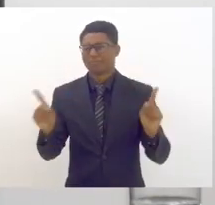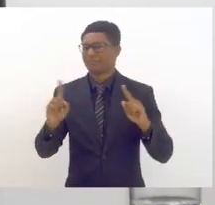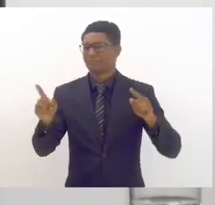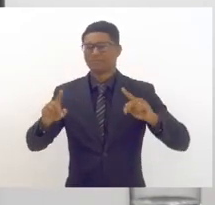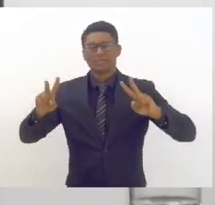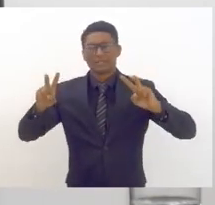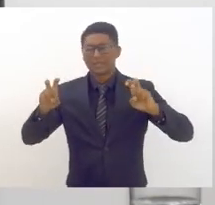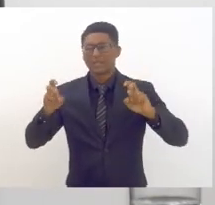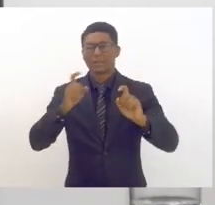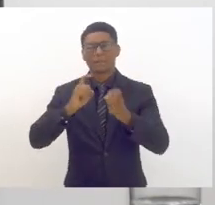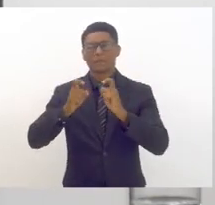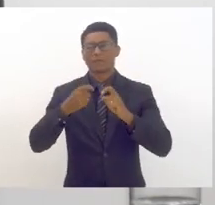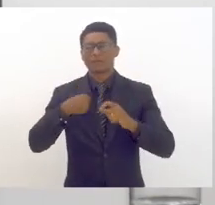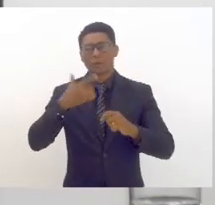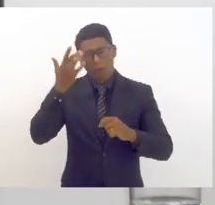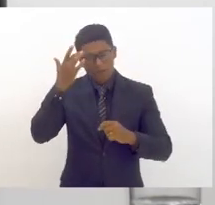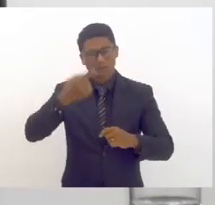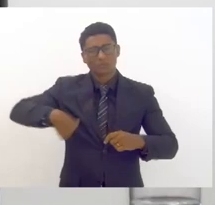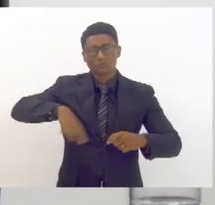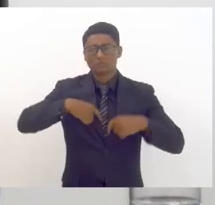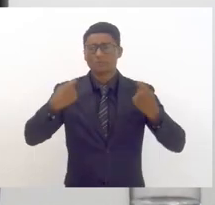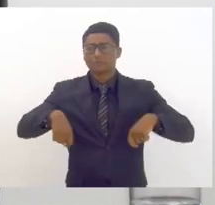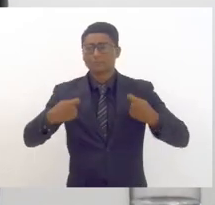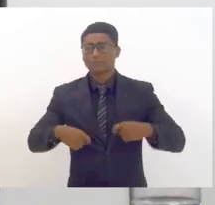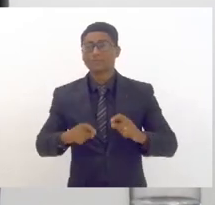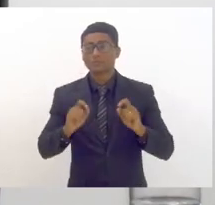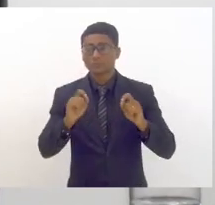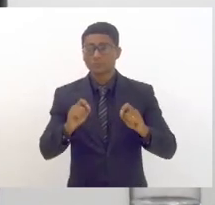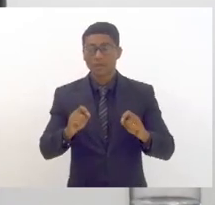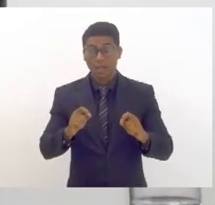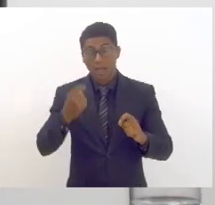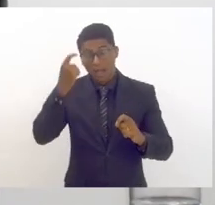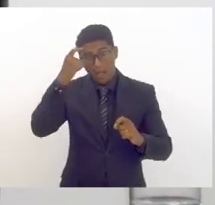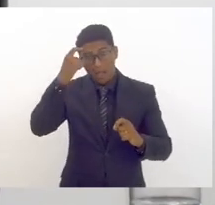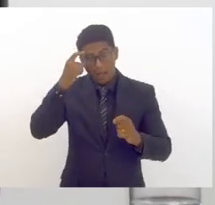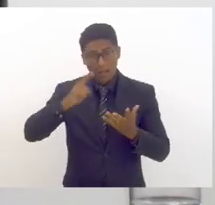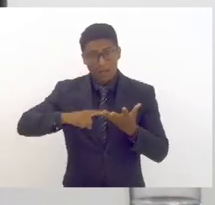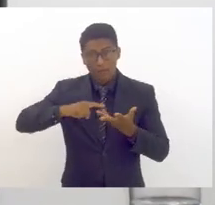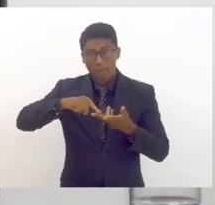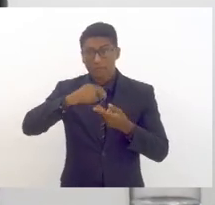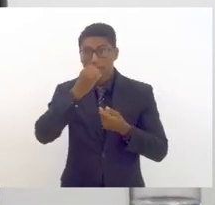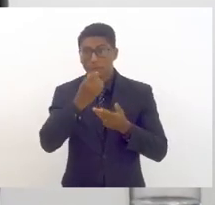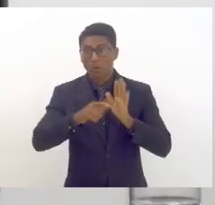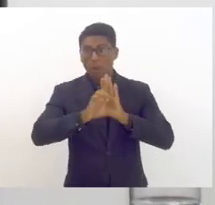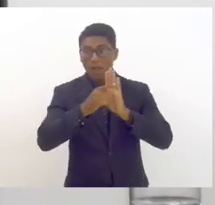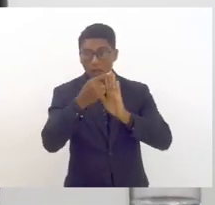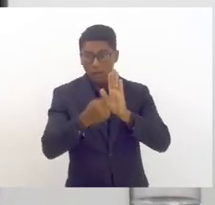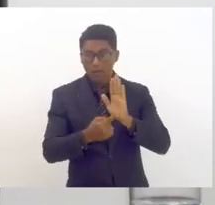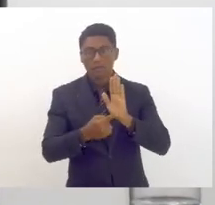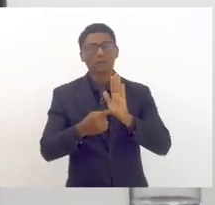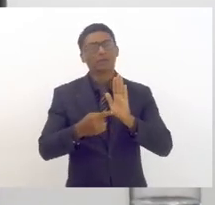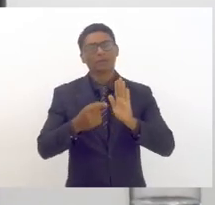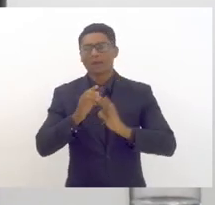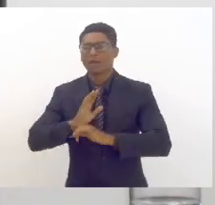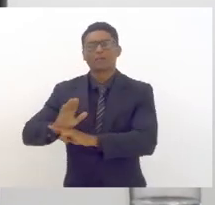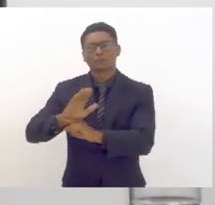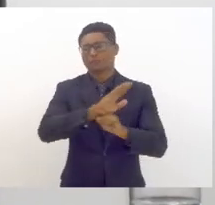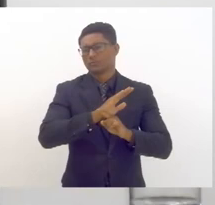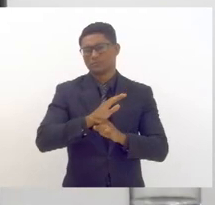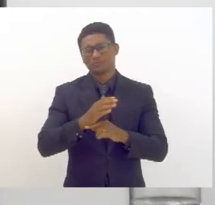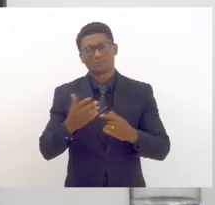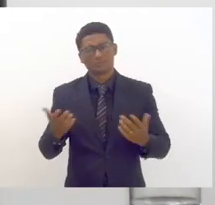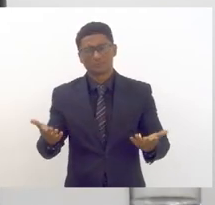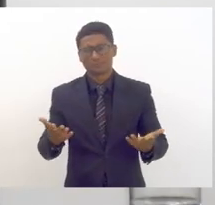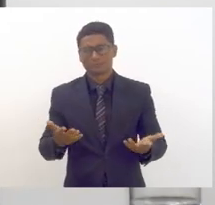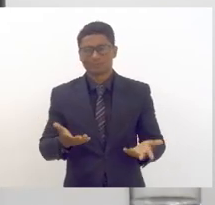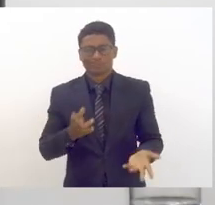Esse assunto era para estar comemorando os benefícios dessa lei que só vem para beneficiar. Então,